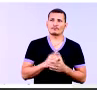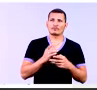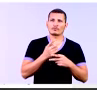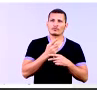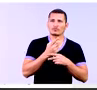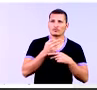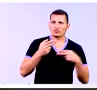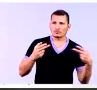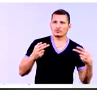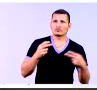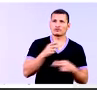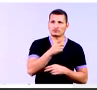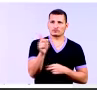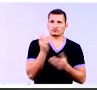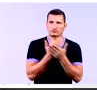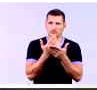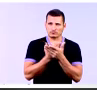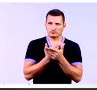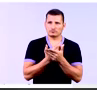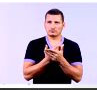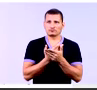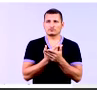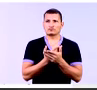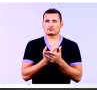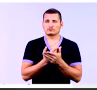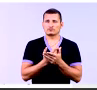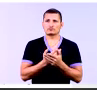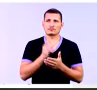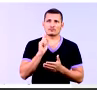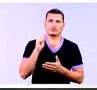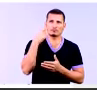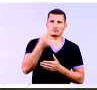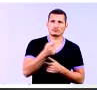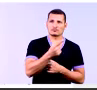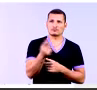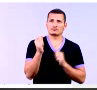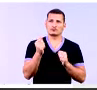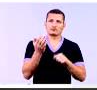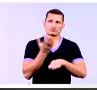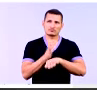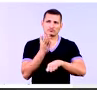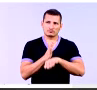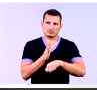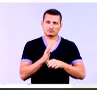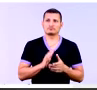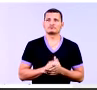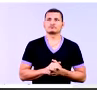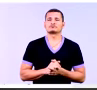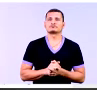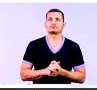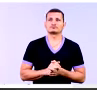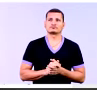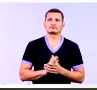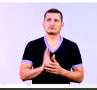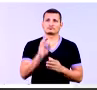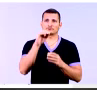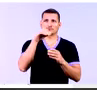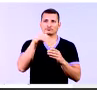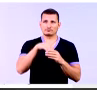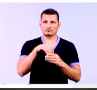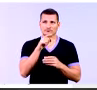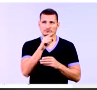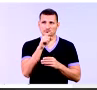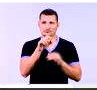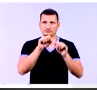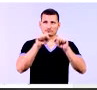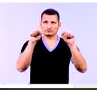que vocês estão estudando em funcionamento e posteriormente vocês possam praticar isso com os arquivos. Dentro desse